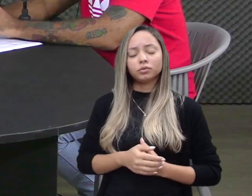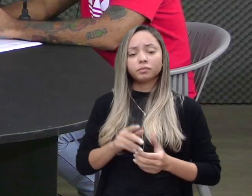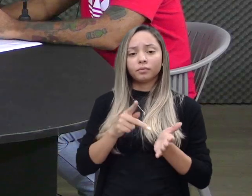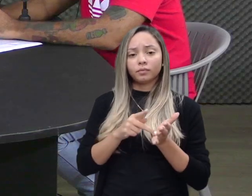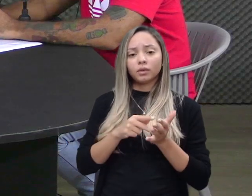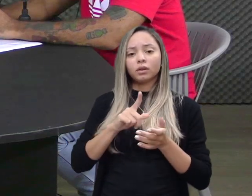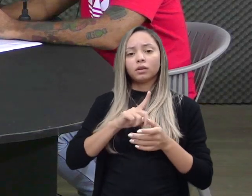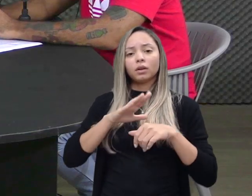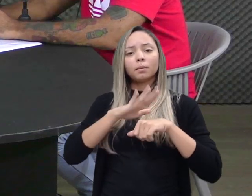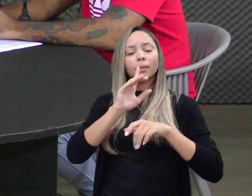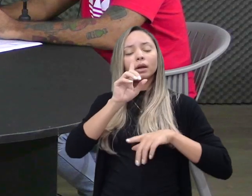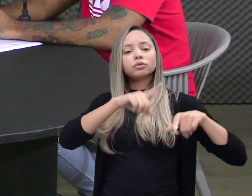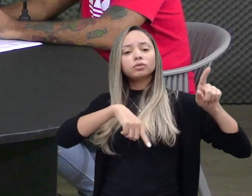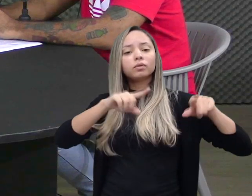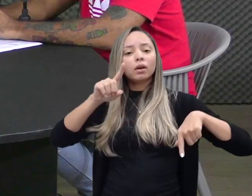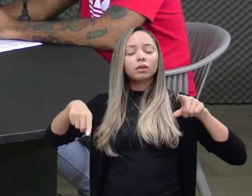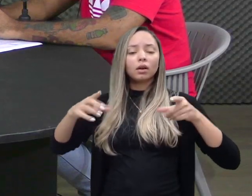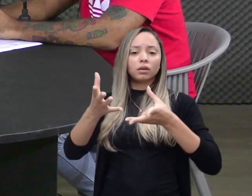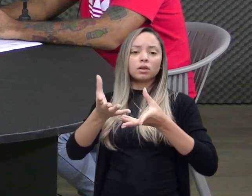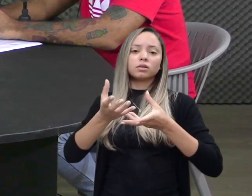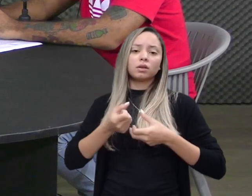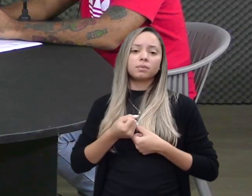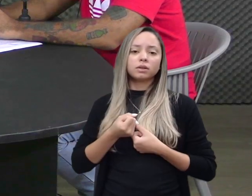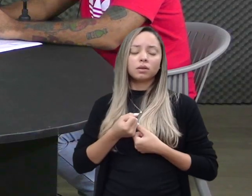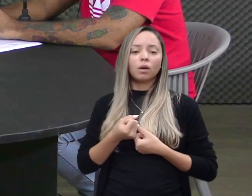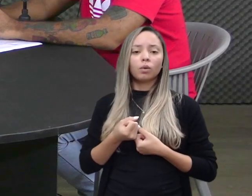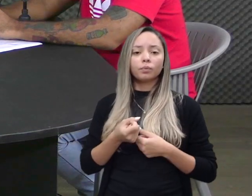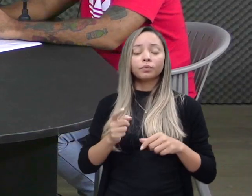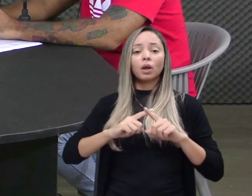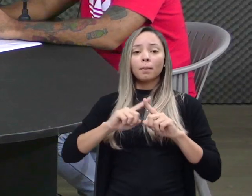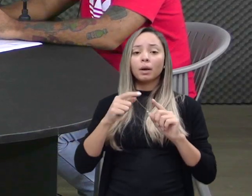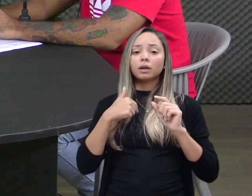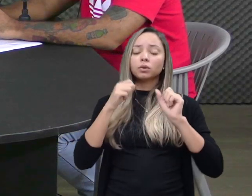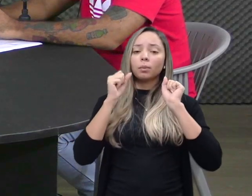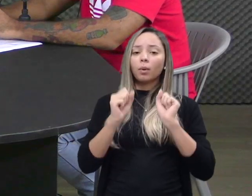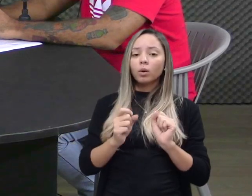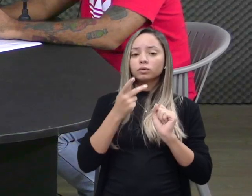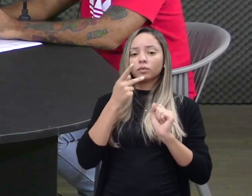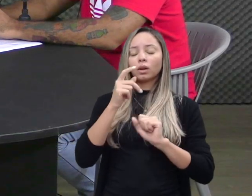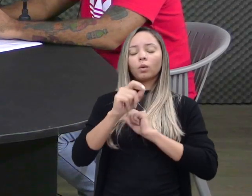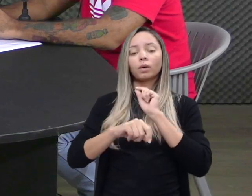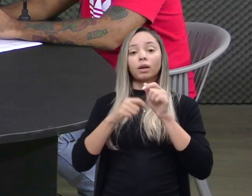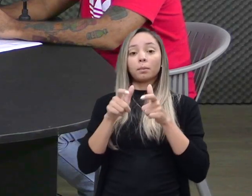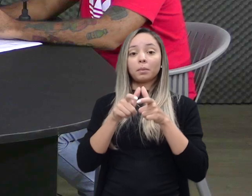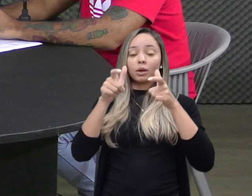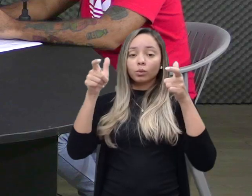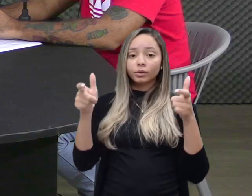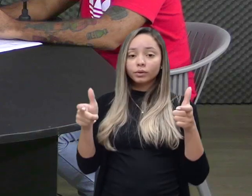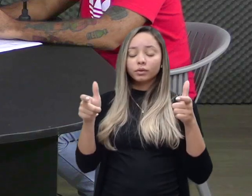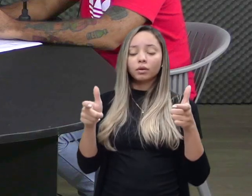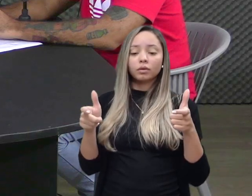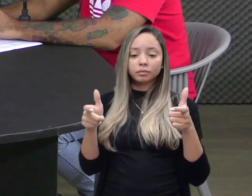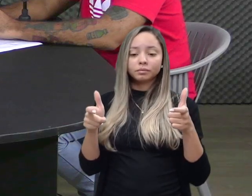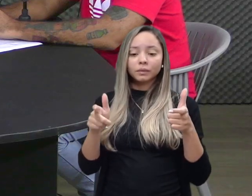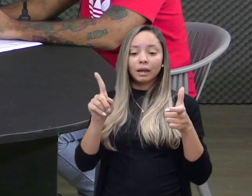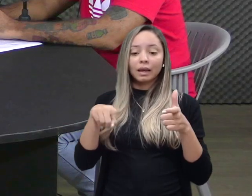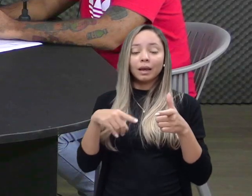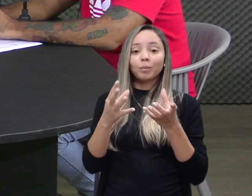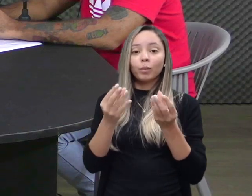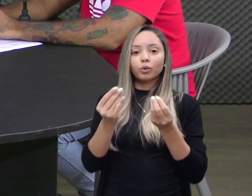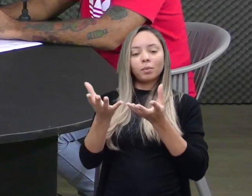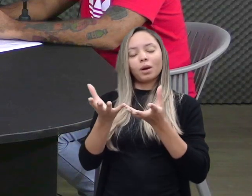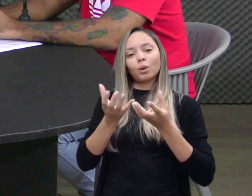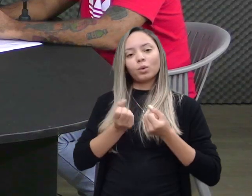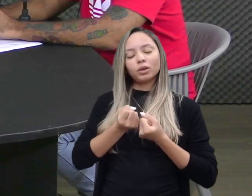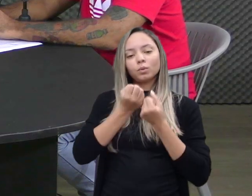variadas formas de recepção, né? Mas eu posso dizer que a grande maioria das vezes é muito bem acolhido.